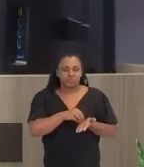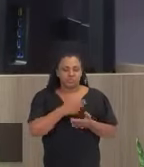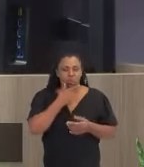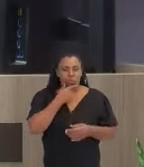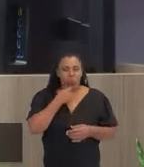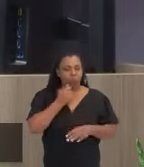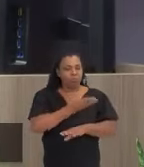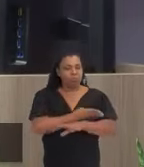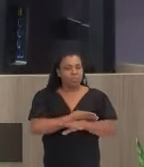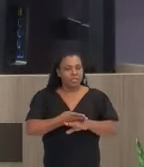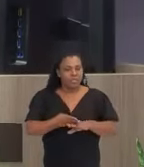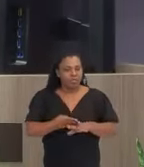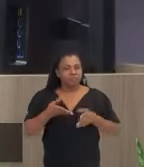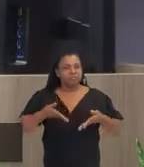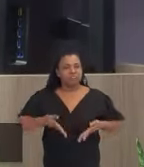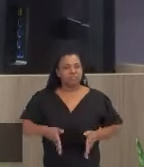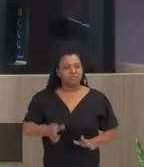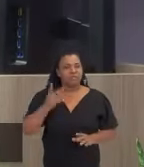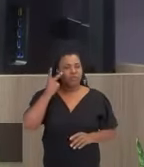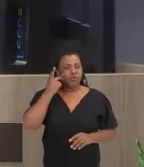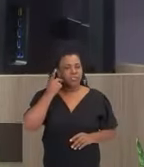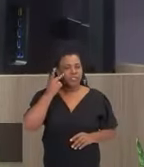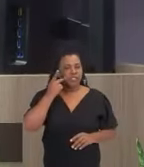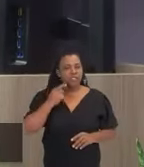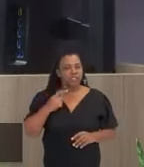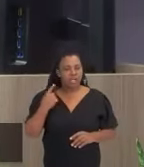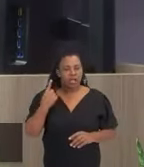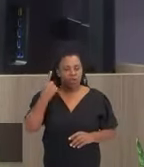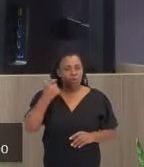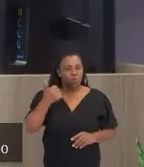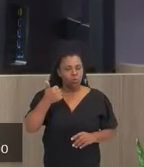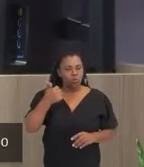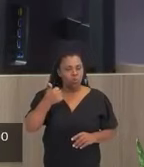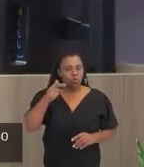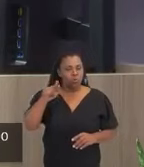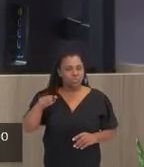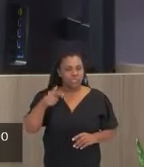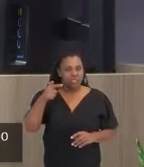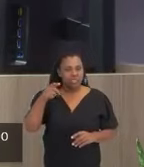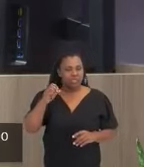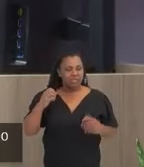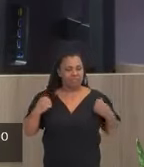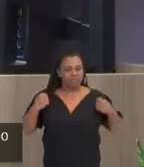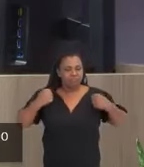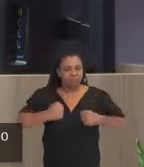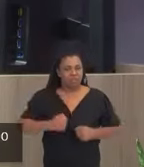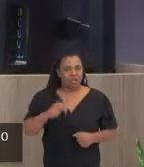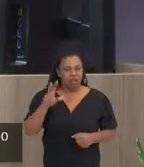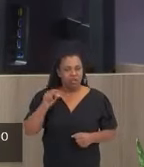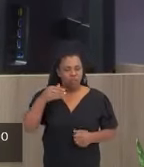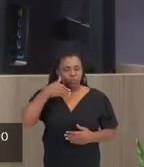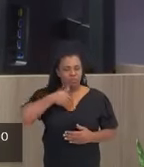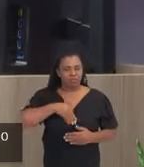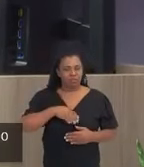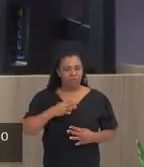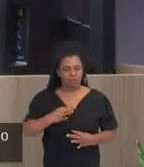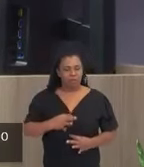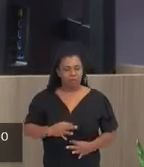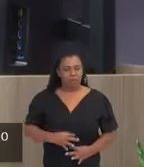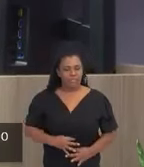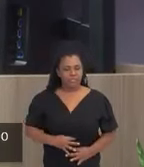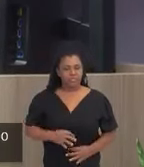branco, cearense, tenho 1,70m, estou vestindo um terno azul, com camisa branca e